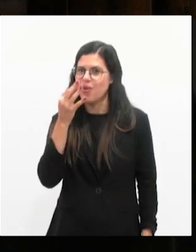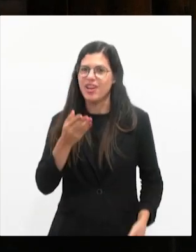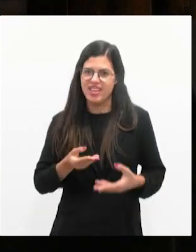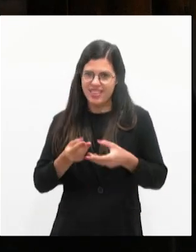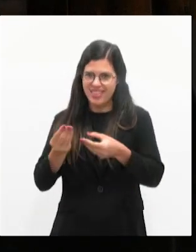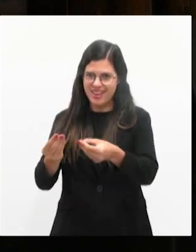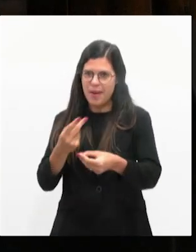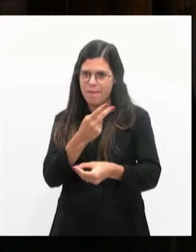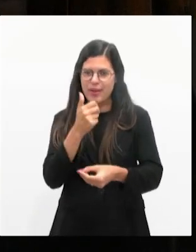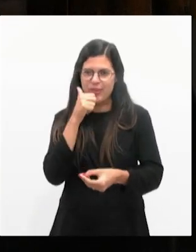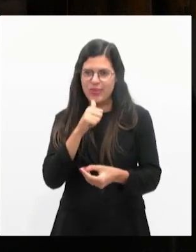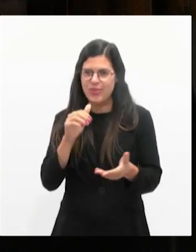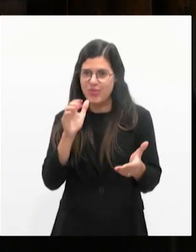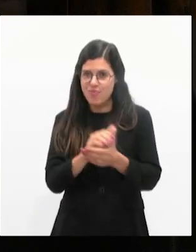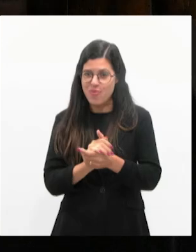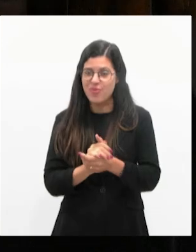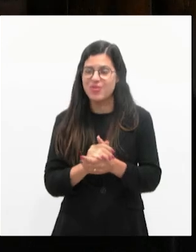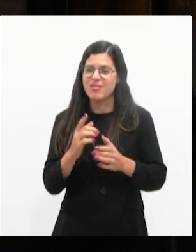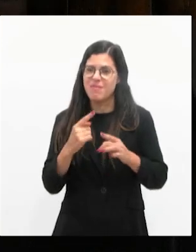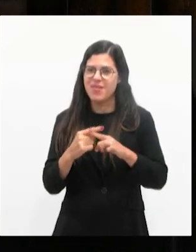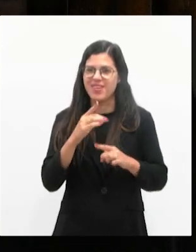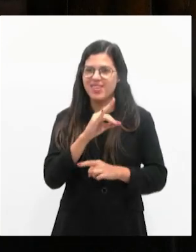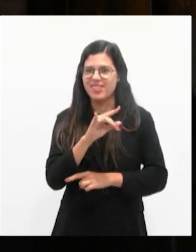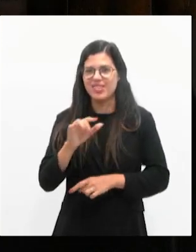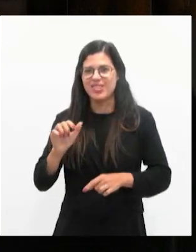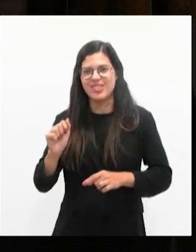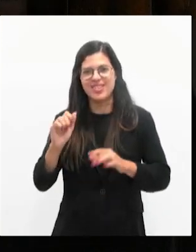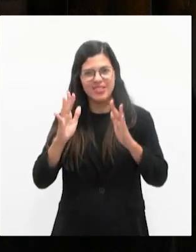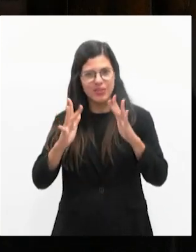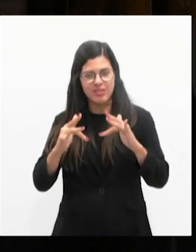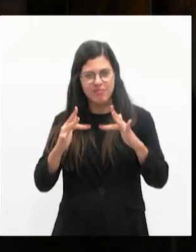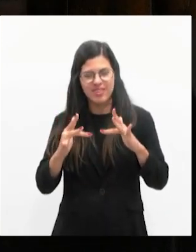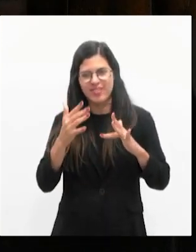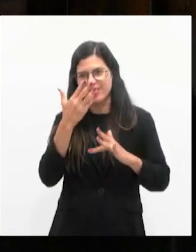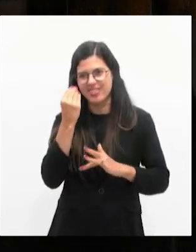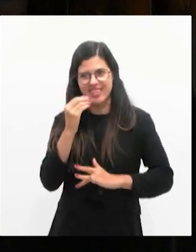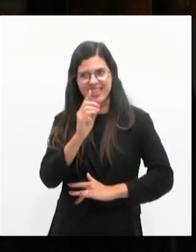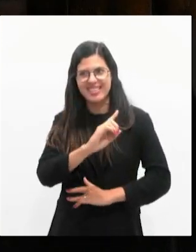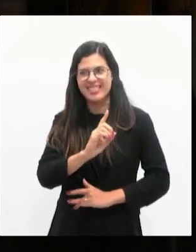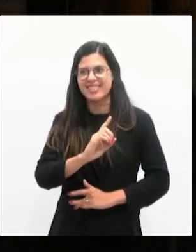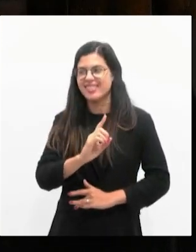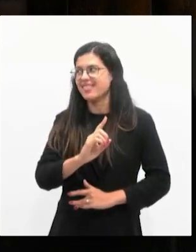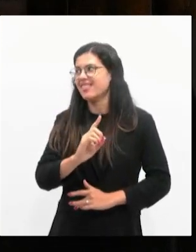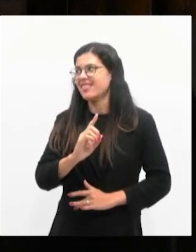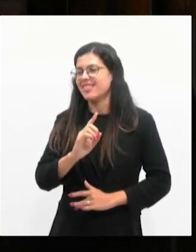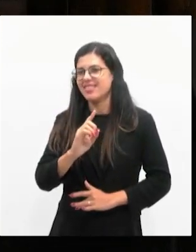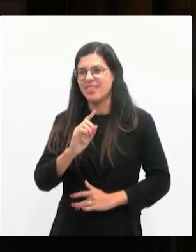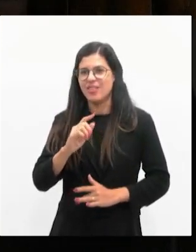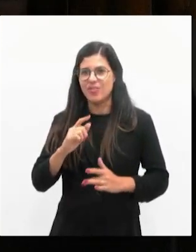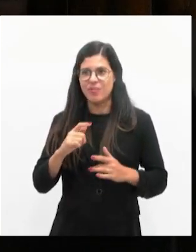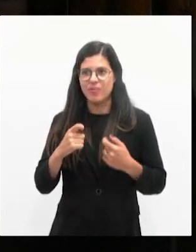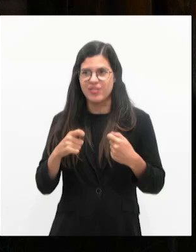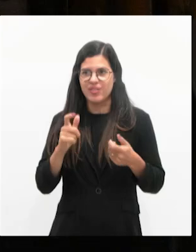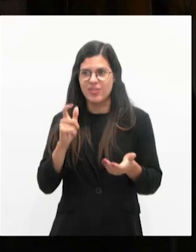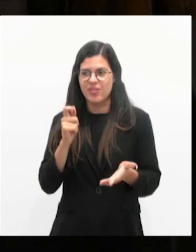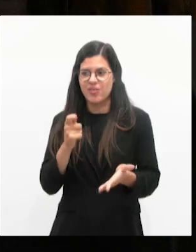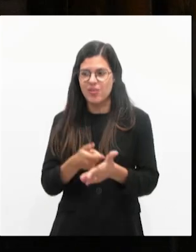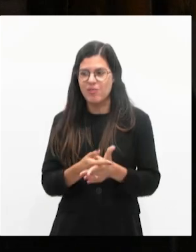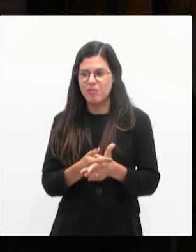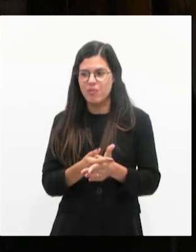esposa, que é dia dos namorados. Não esqueça, já que o senhor não precisa nem comprar, porque o senhor está